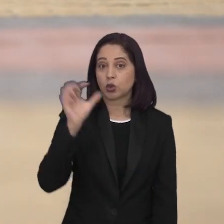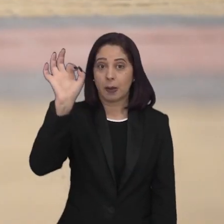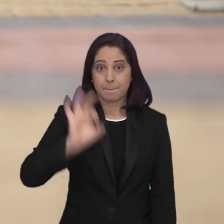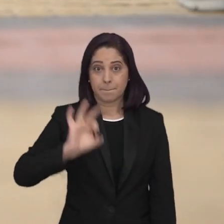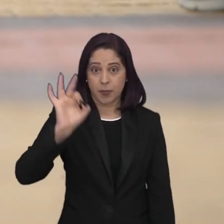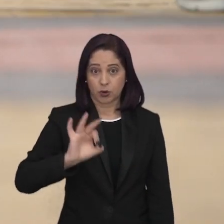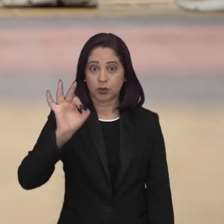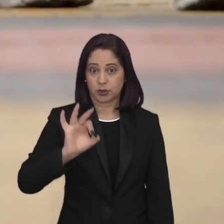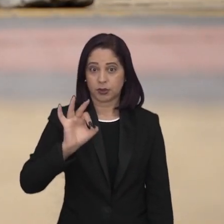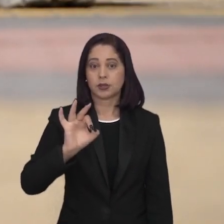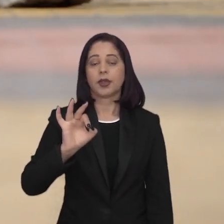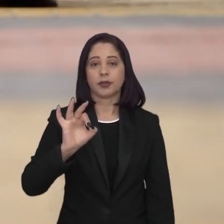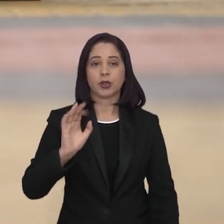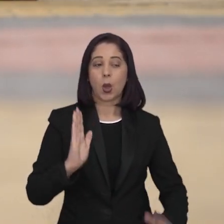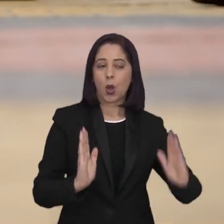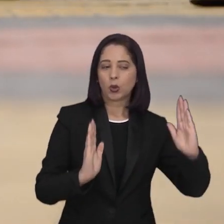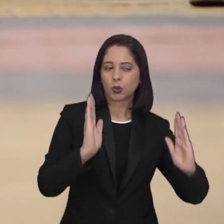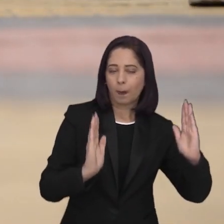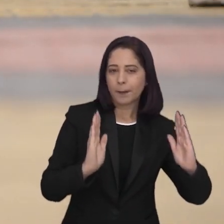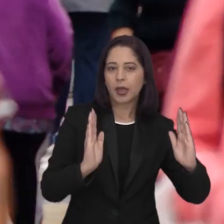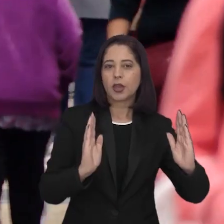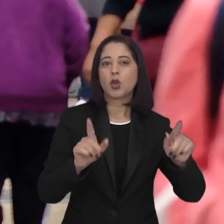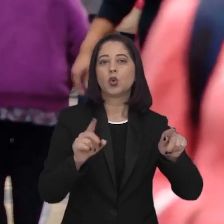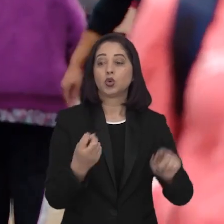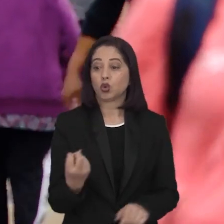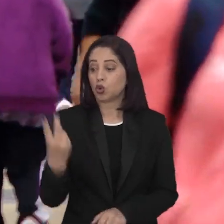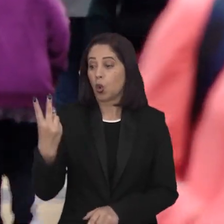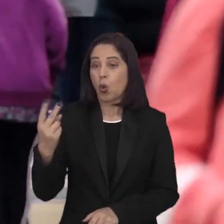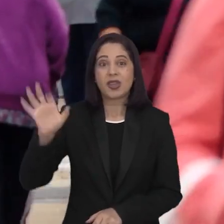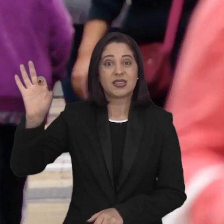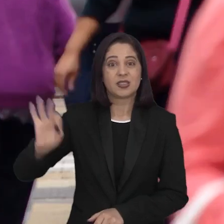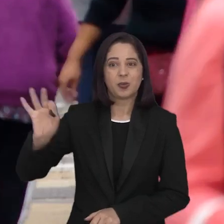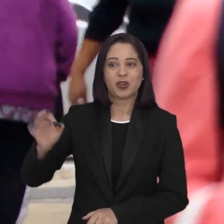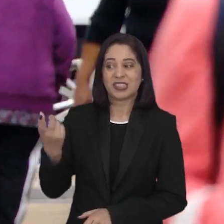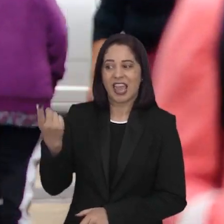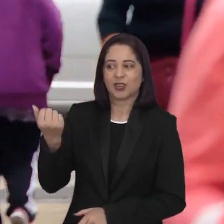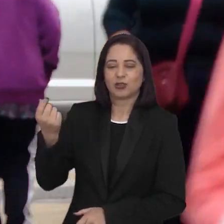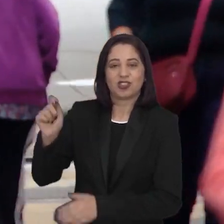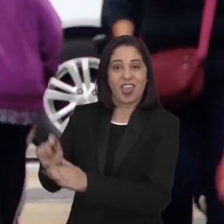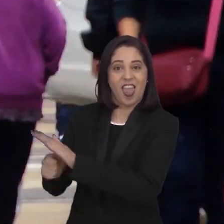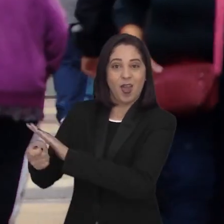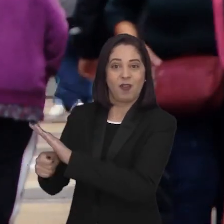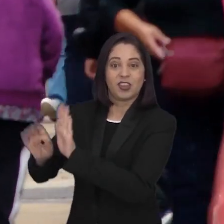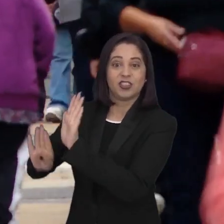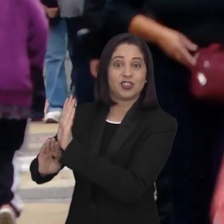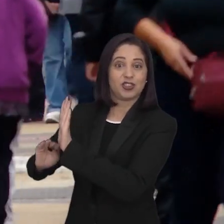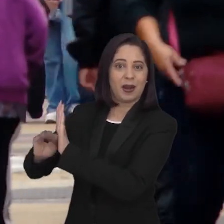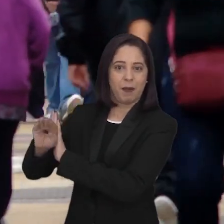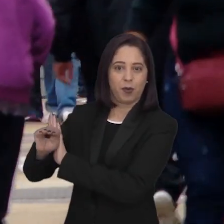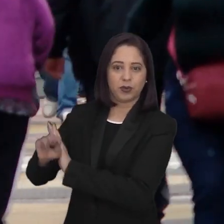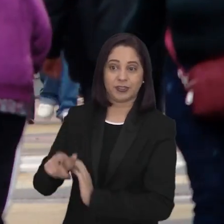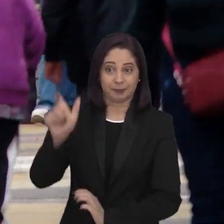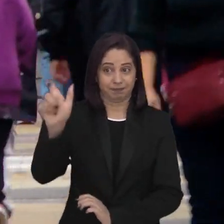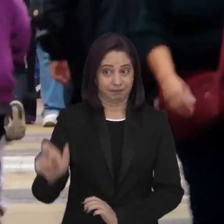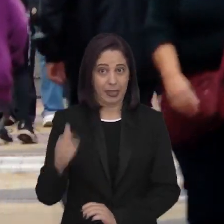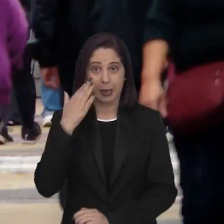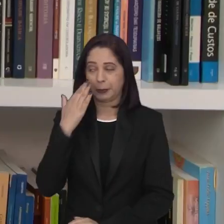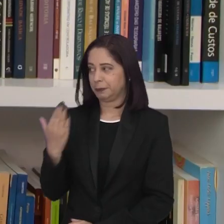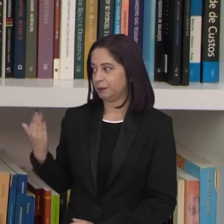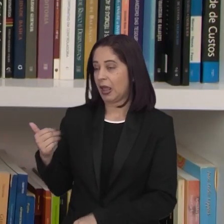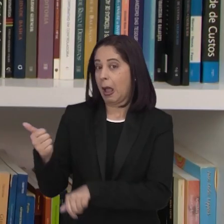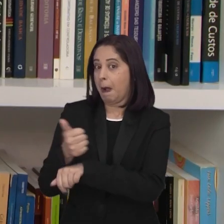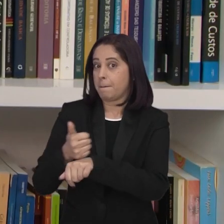O número representa 14% dos brasileiros. Nesse mesmo período, somente 2% da população investiu na